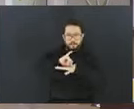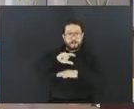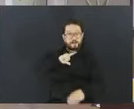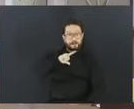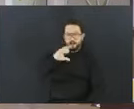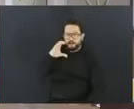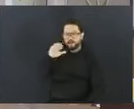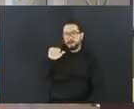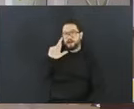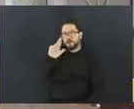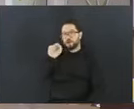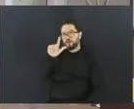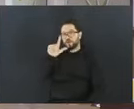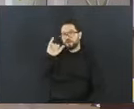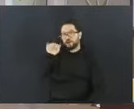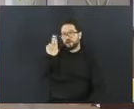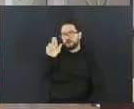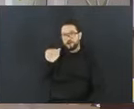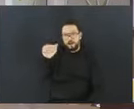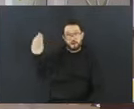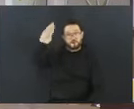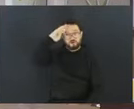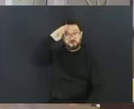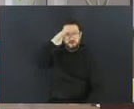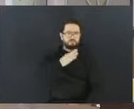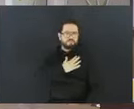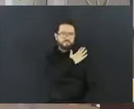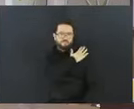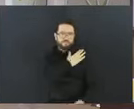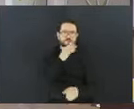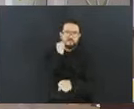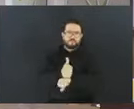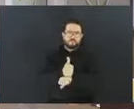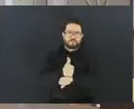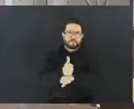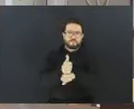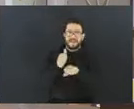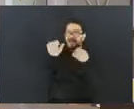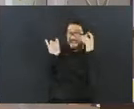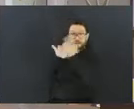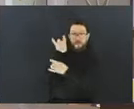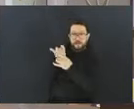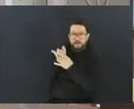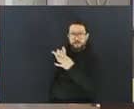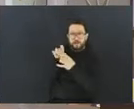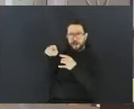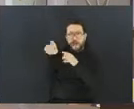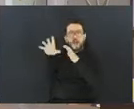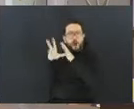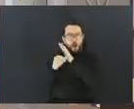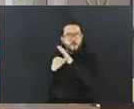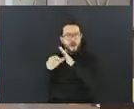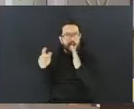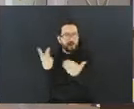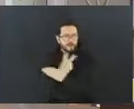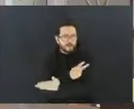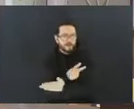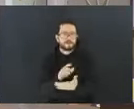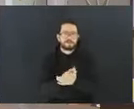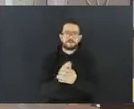tem feito um trabalho voltado para esses pequenos furtos. Inclusive com emprego de serviço reservado, né, para monitorar,